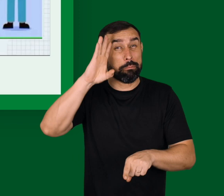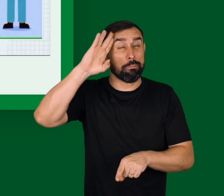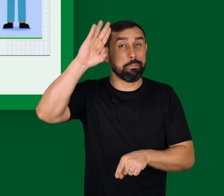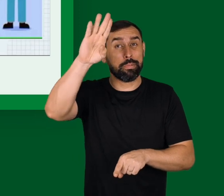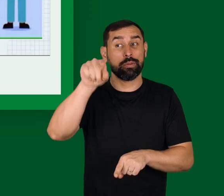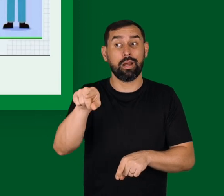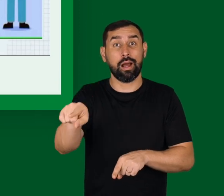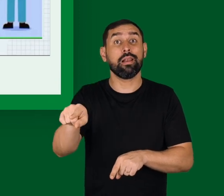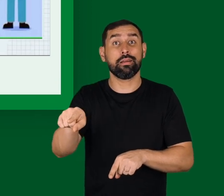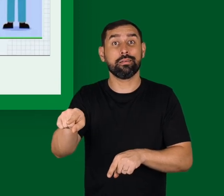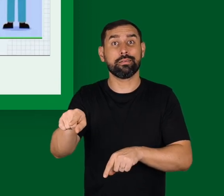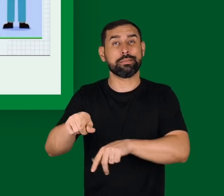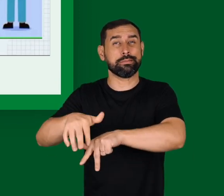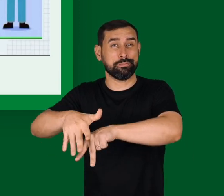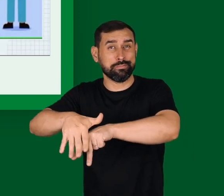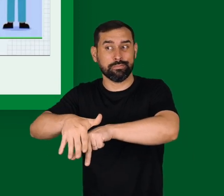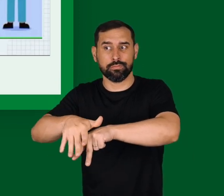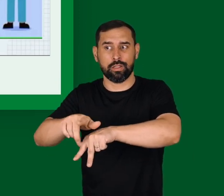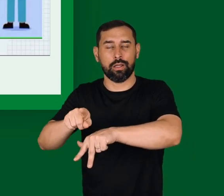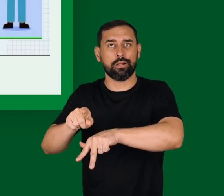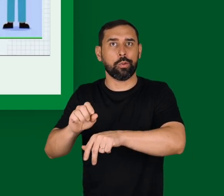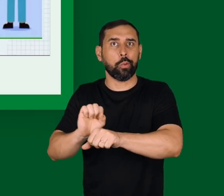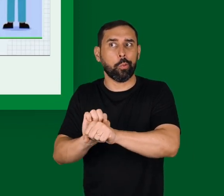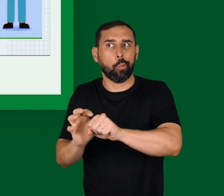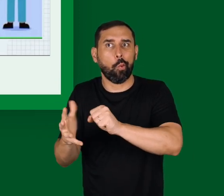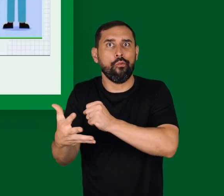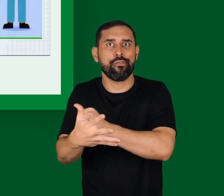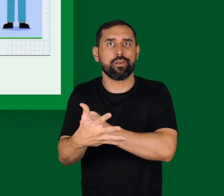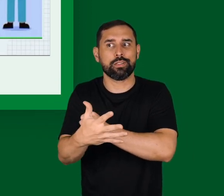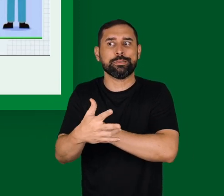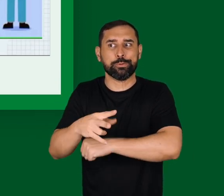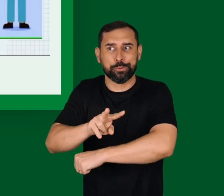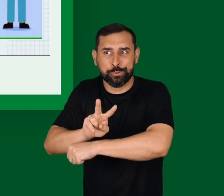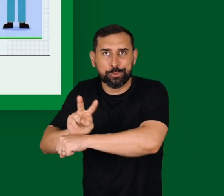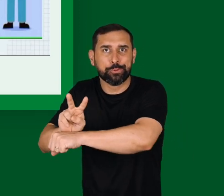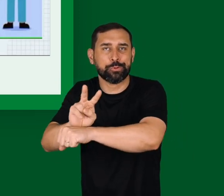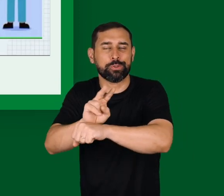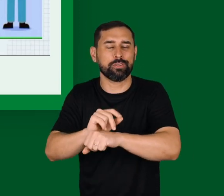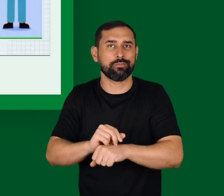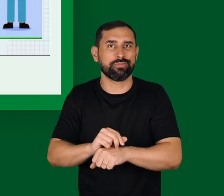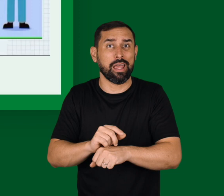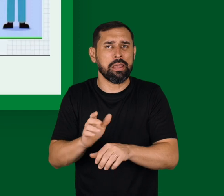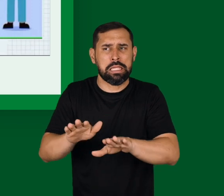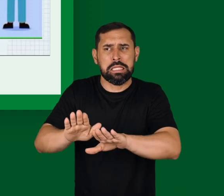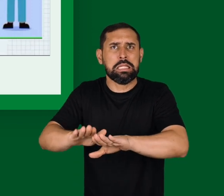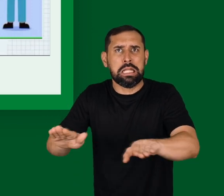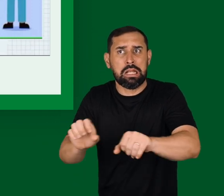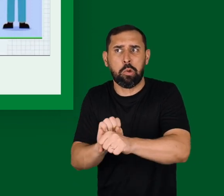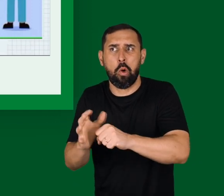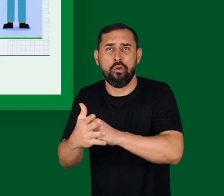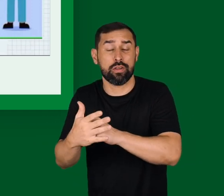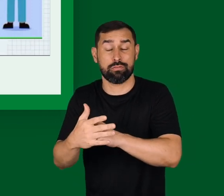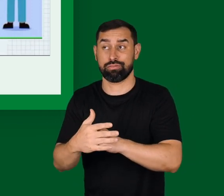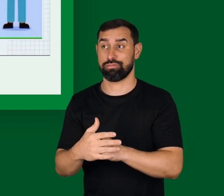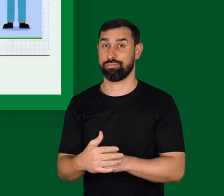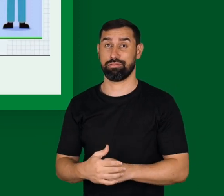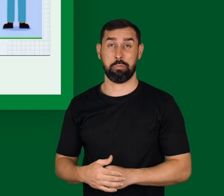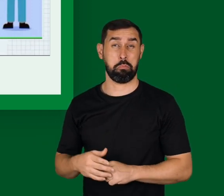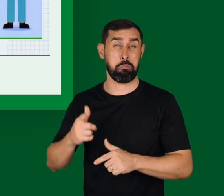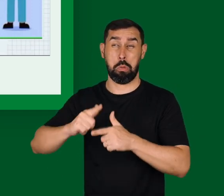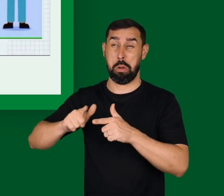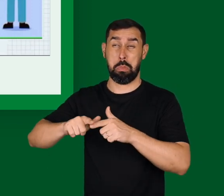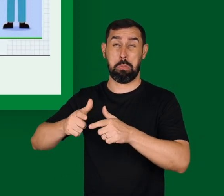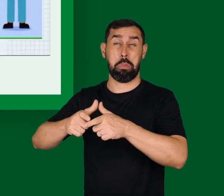dos pacientes com COVID. Felizmente, o COVID na infância não foi uma realidade tão brutal como foi no